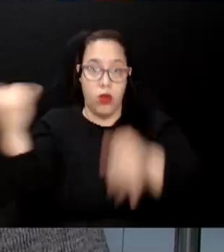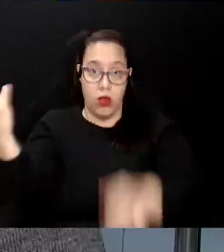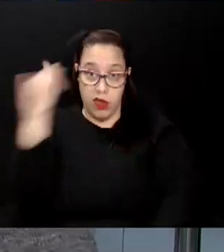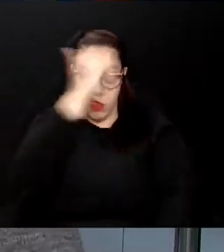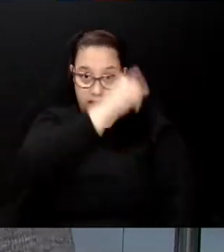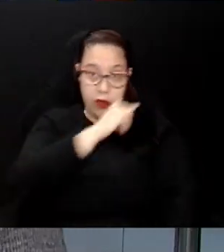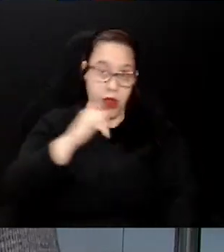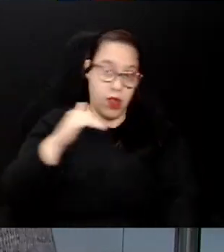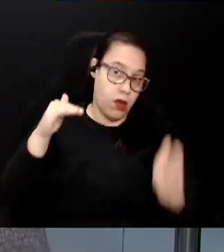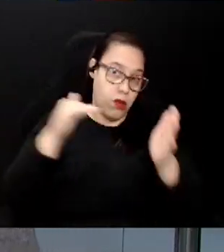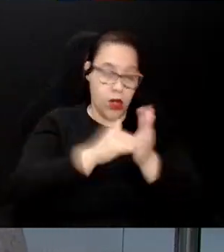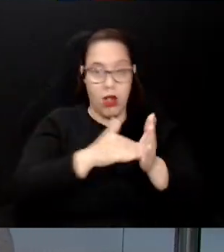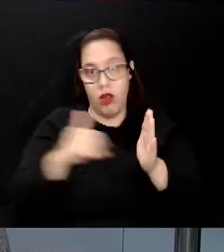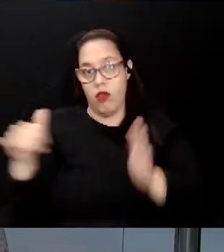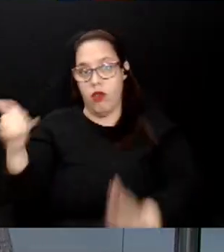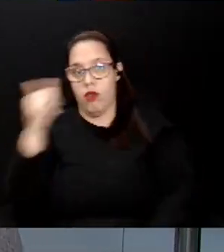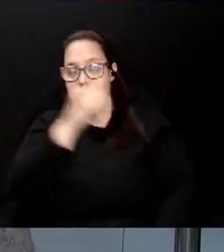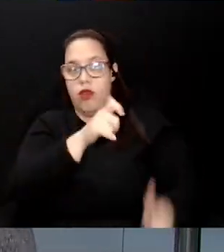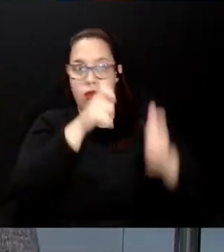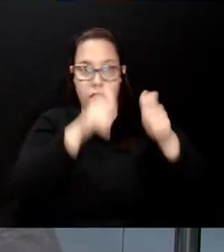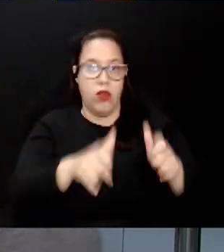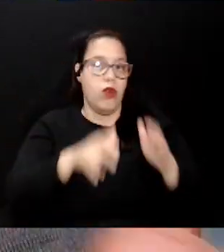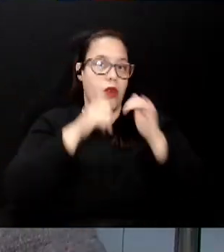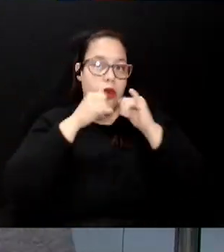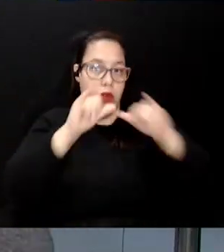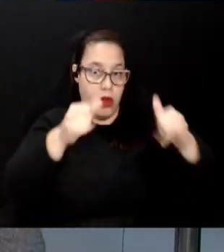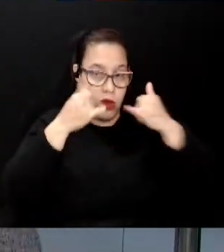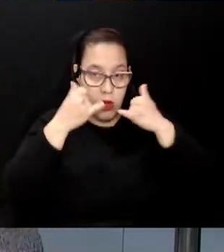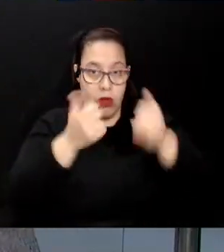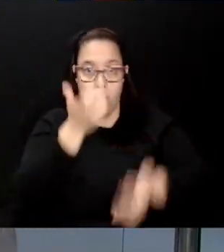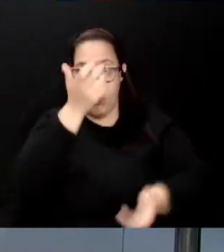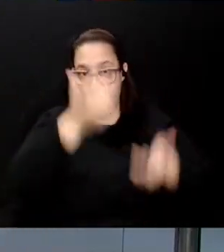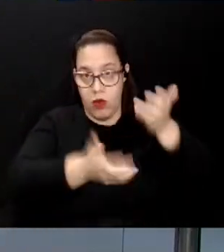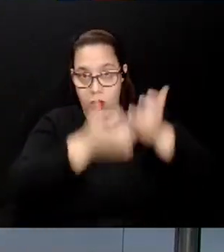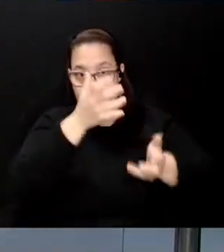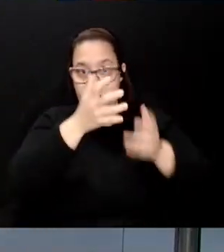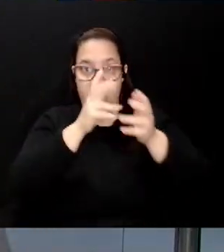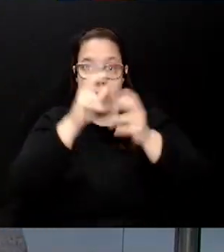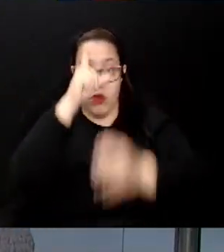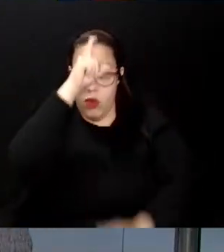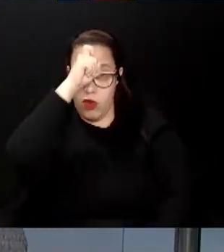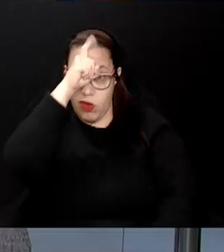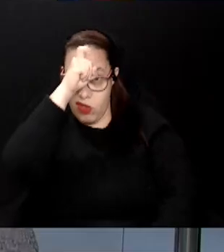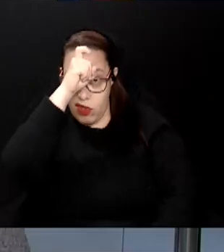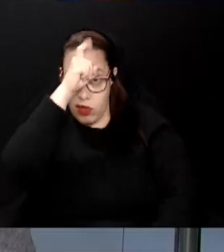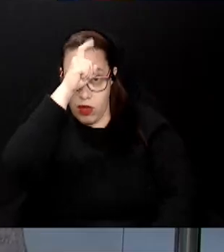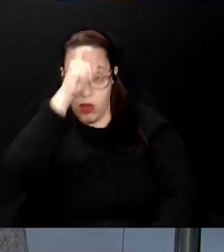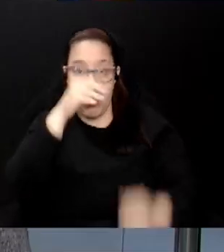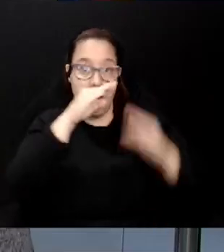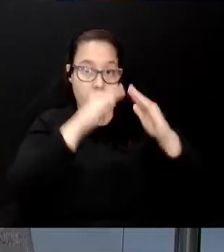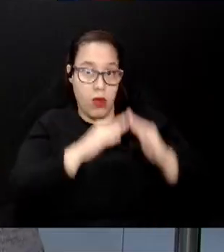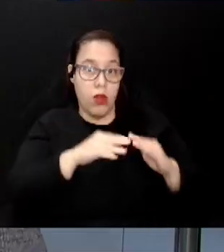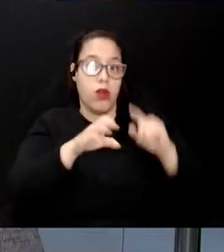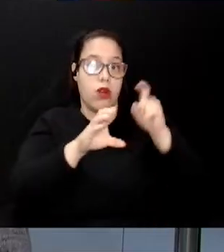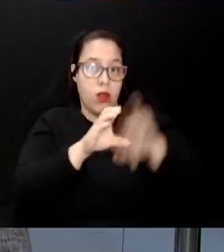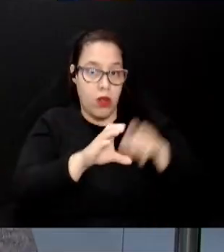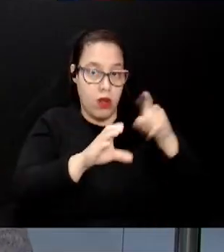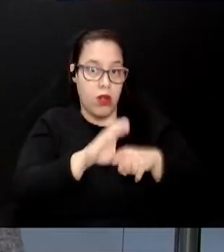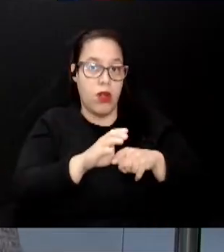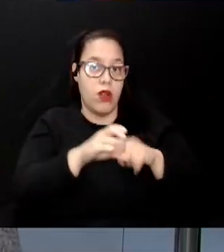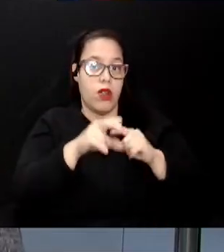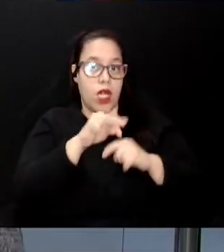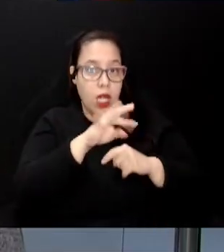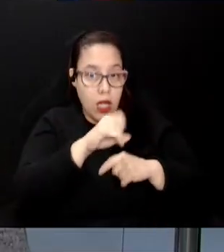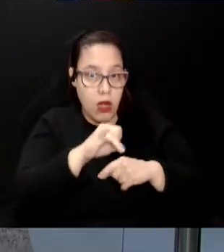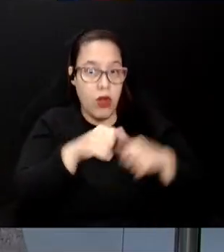pode cair numa subestação de energia, nos cabos de energia, desligar um hospital, uma residência que depende ali de uma UTI domiciliar. Então, além de